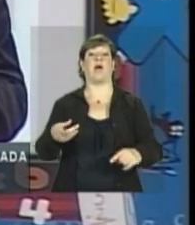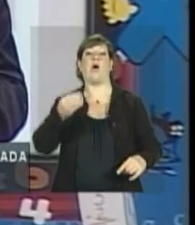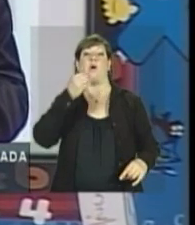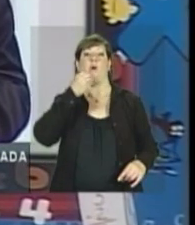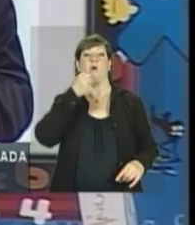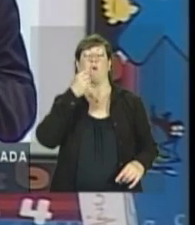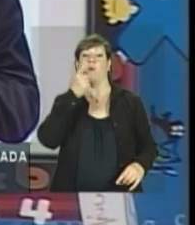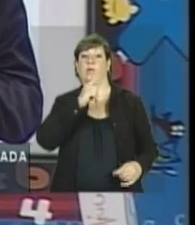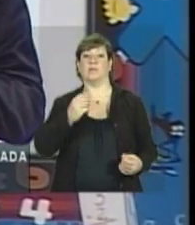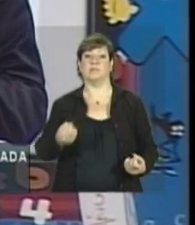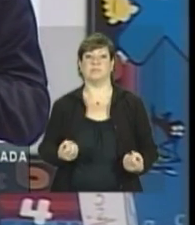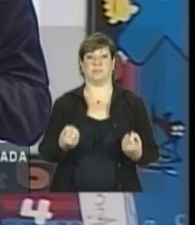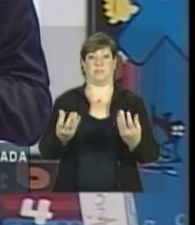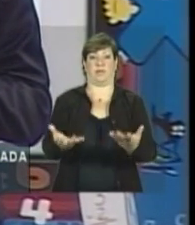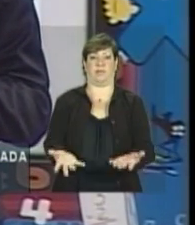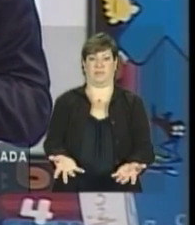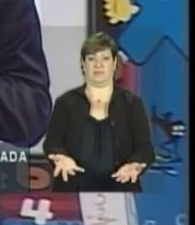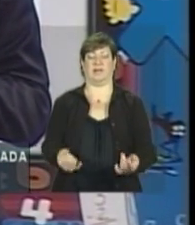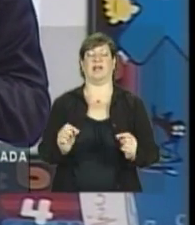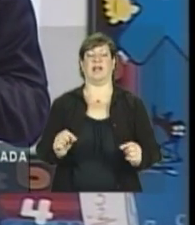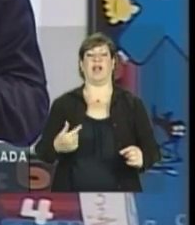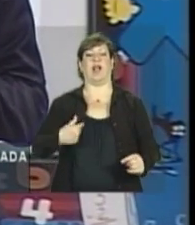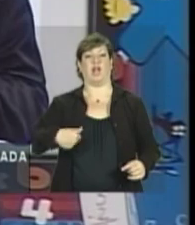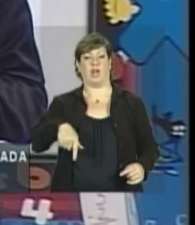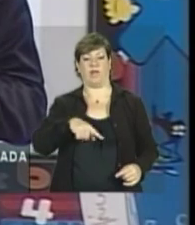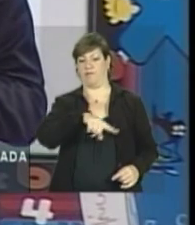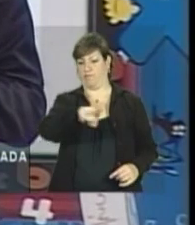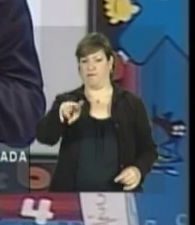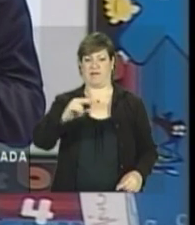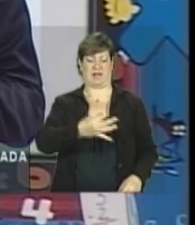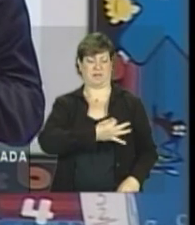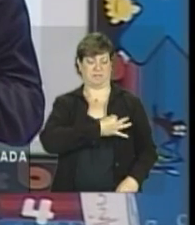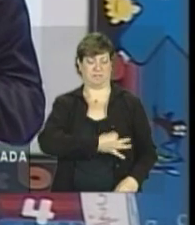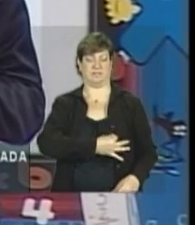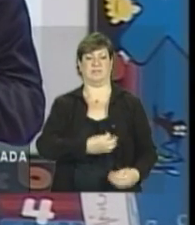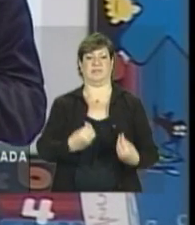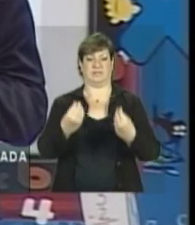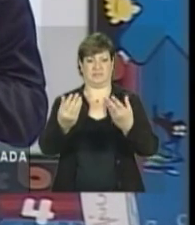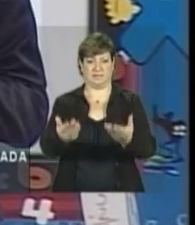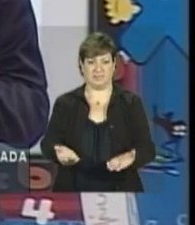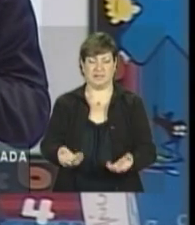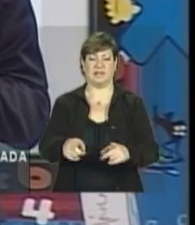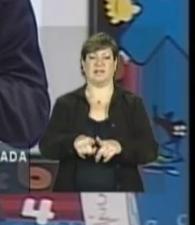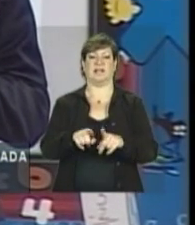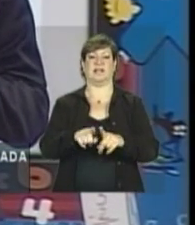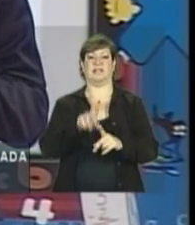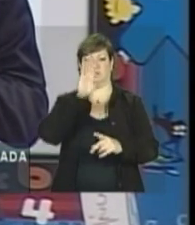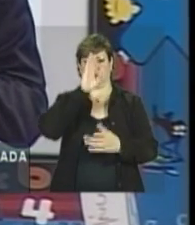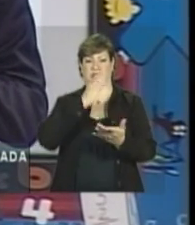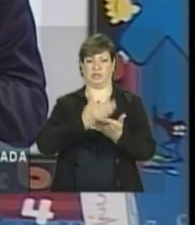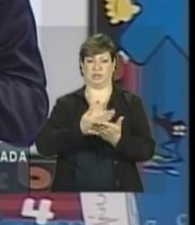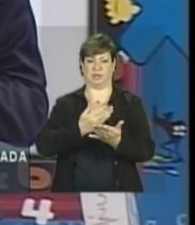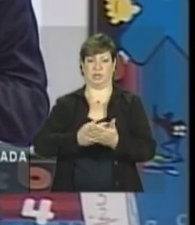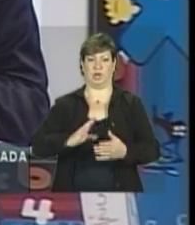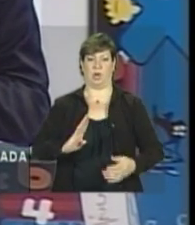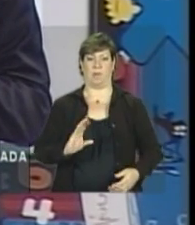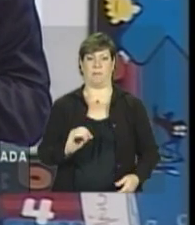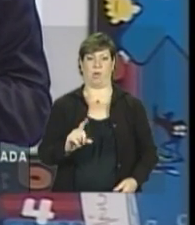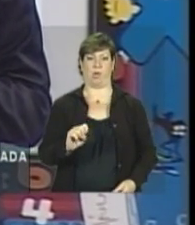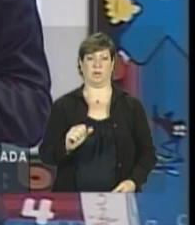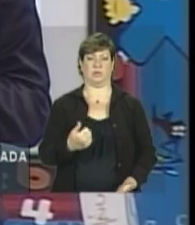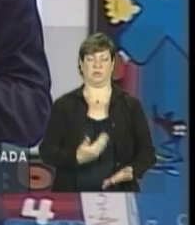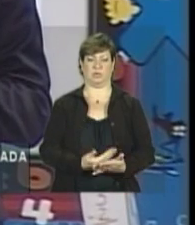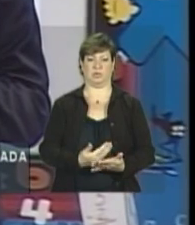oportunidade que surgiu. Então, é isso que nós queremos. Vocês vão receber medalha, vão receber bolsa de estudo, seguramente nós vamos ver